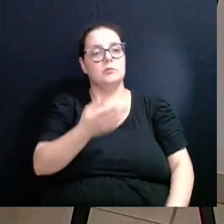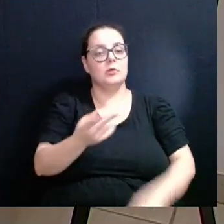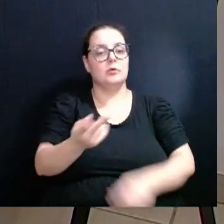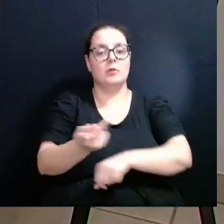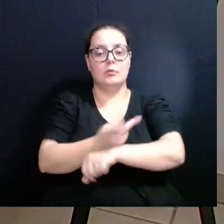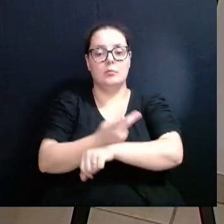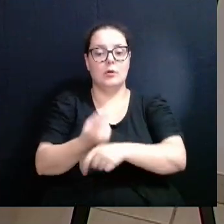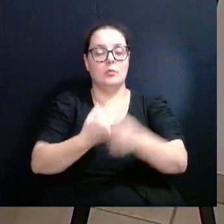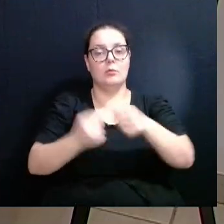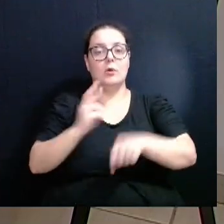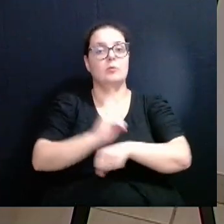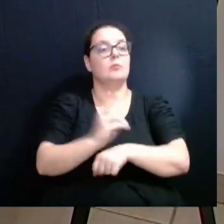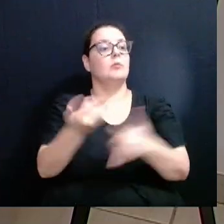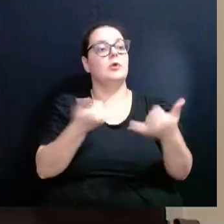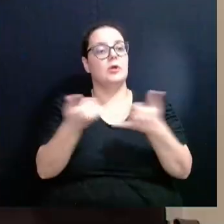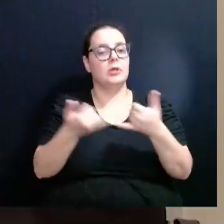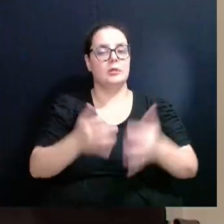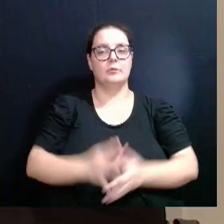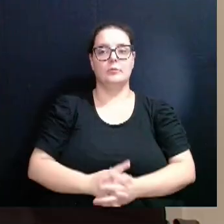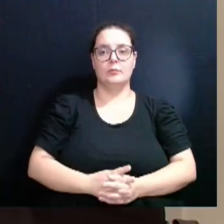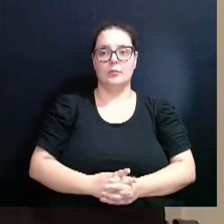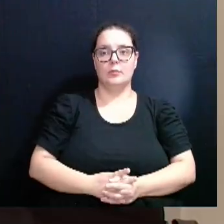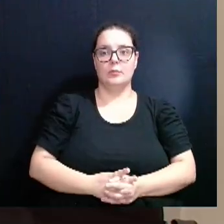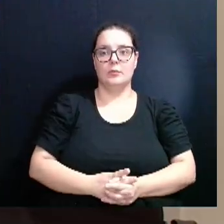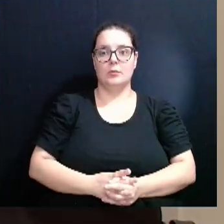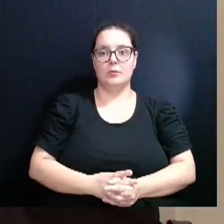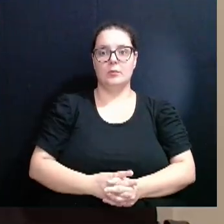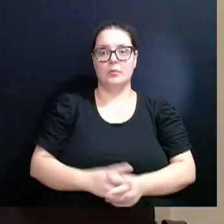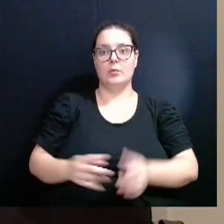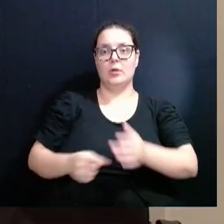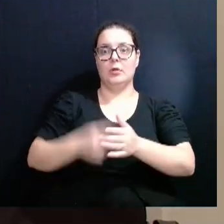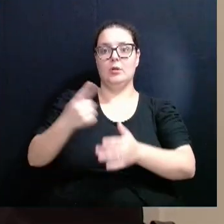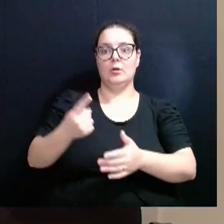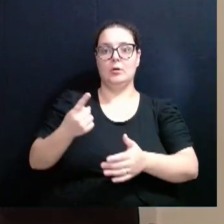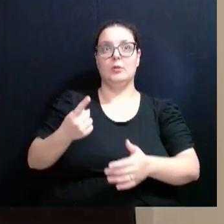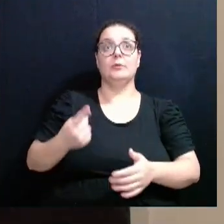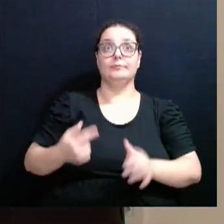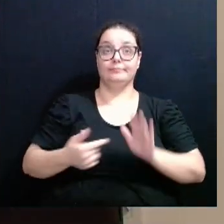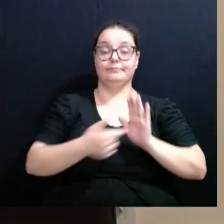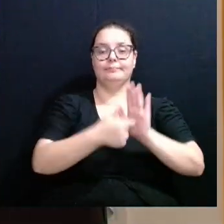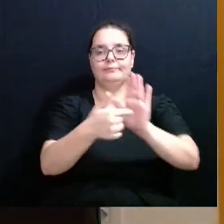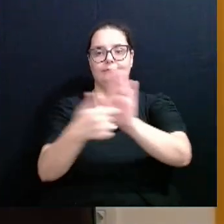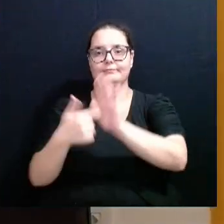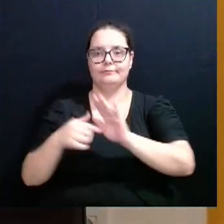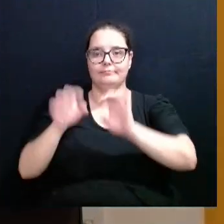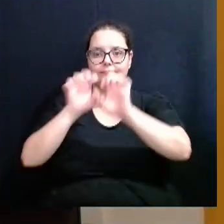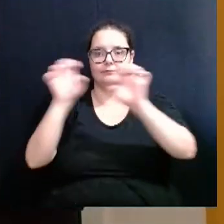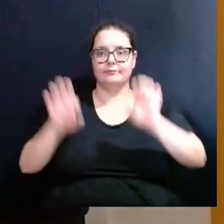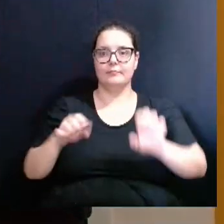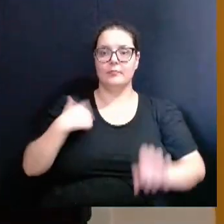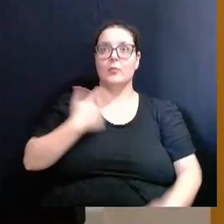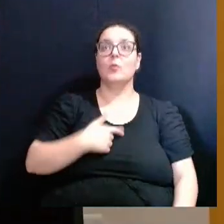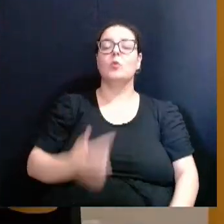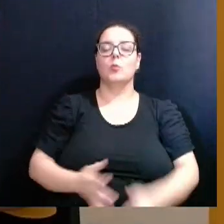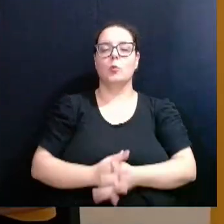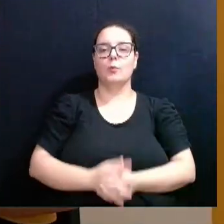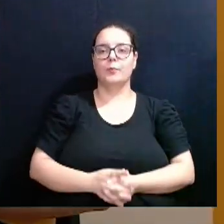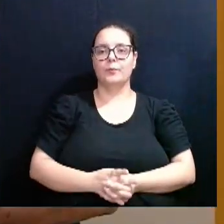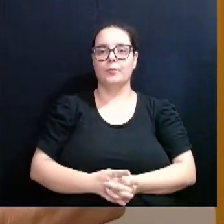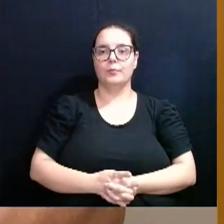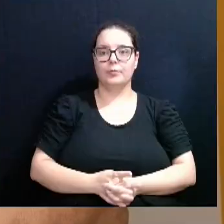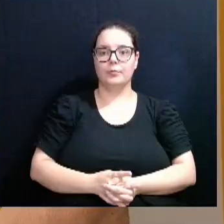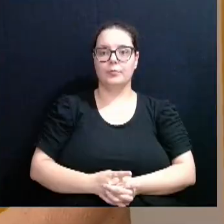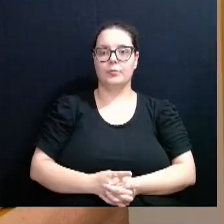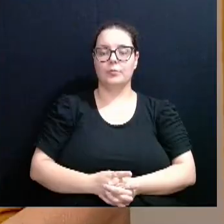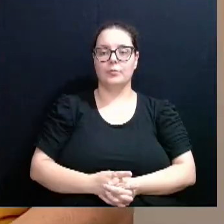conta. Primeiro que nós temos que mostrar o quão estruturados nós estamos, né? Que os